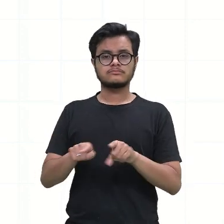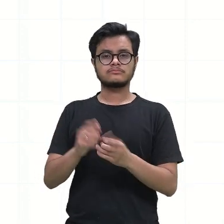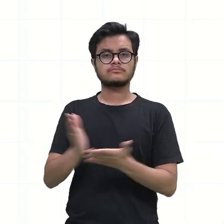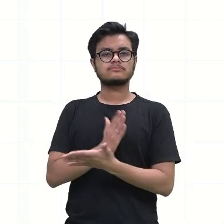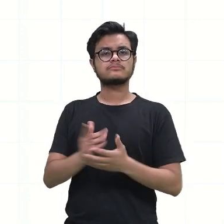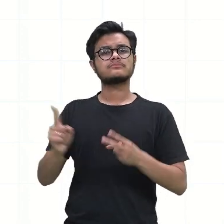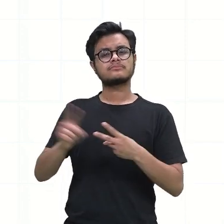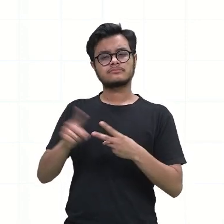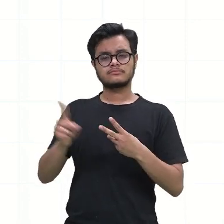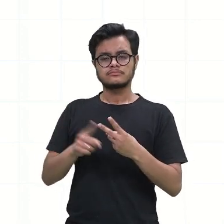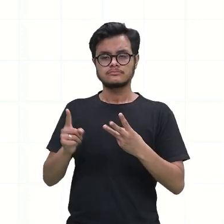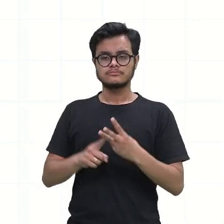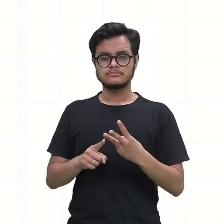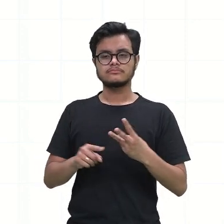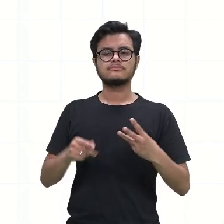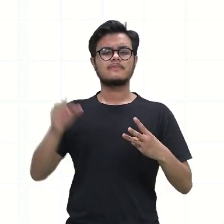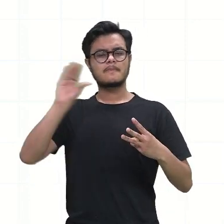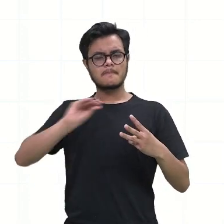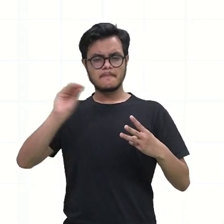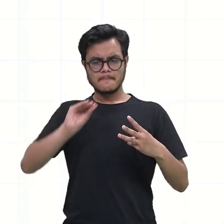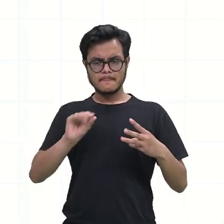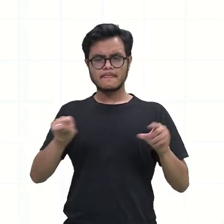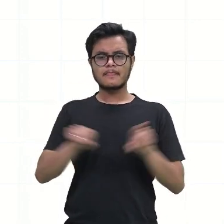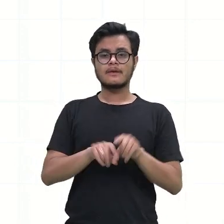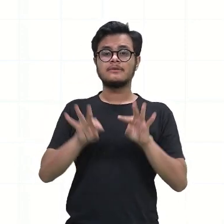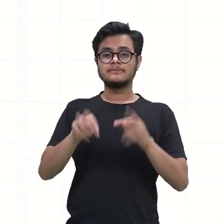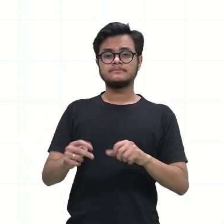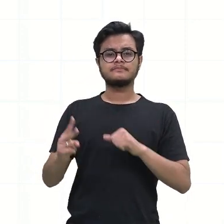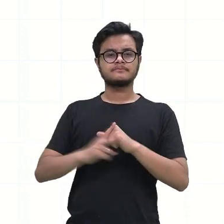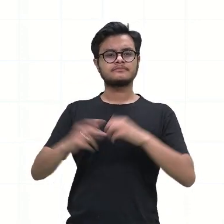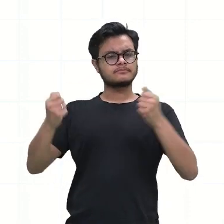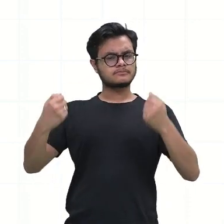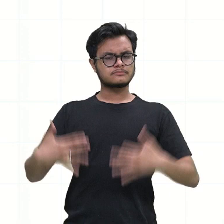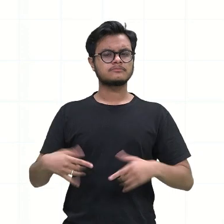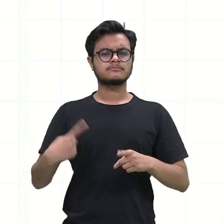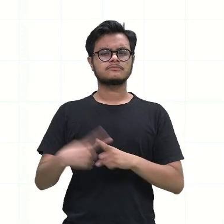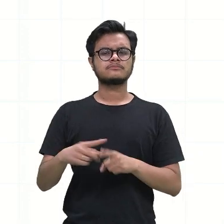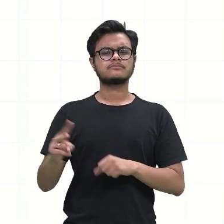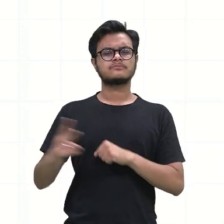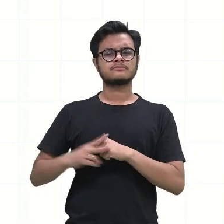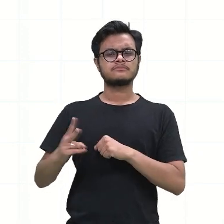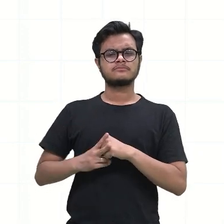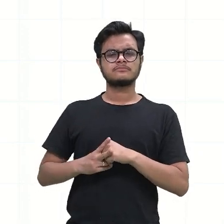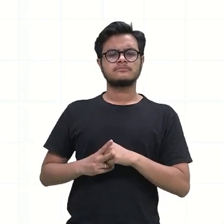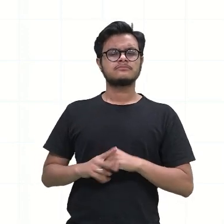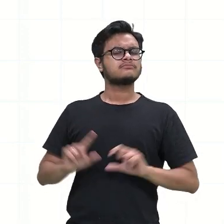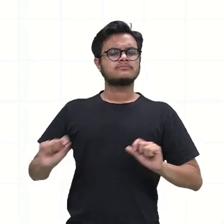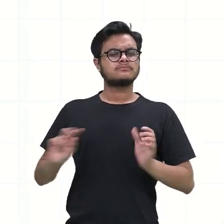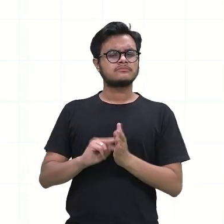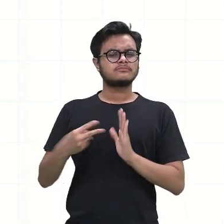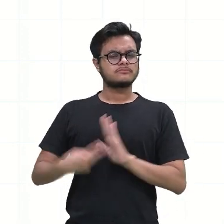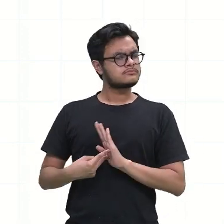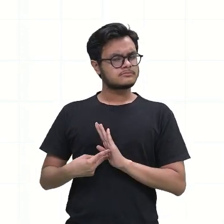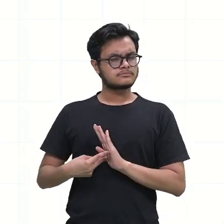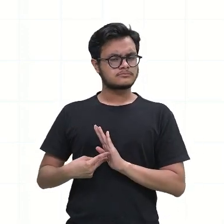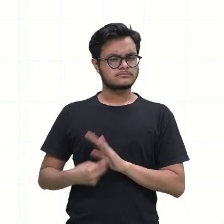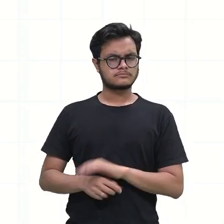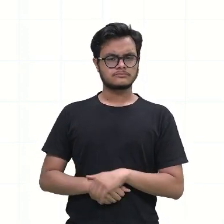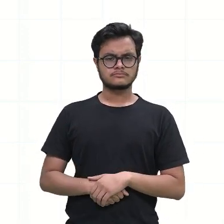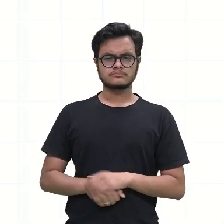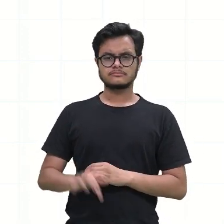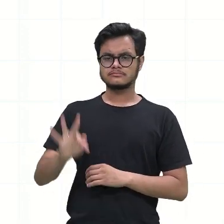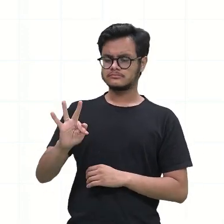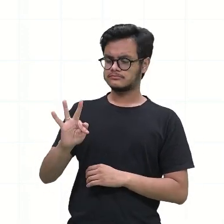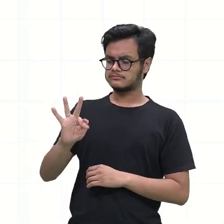em voz. Professor, tudo isso, me explique primeiro por que o verbo se flexiona. O que quer dizer isso?